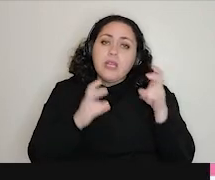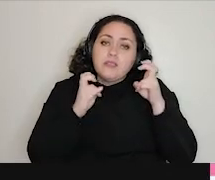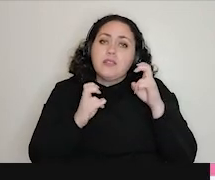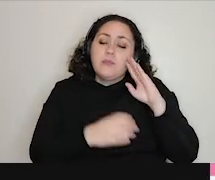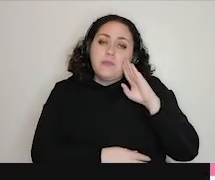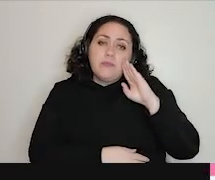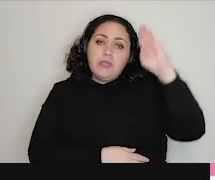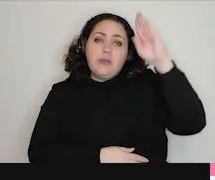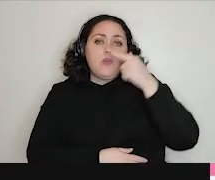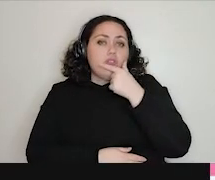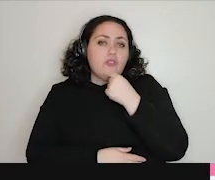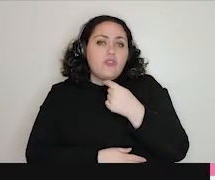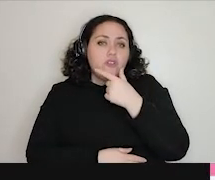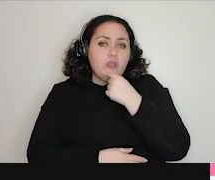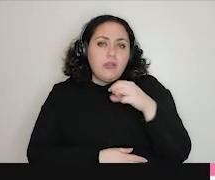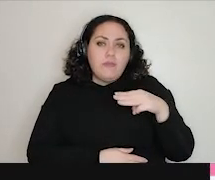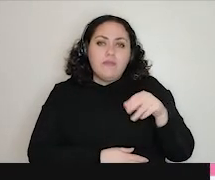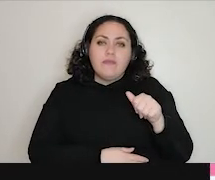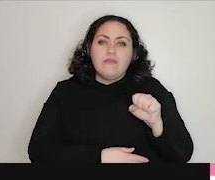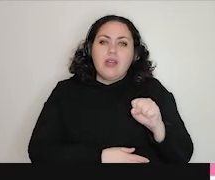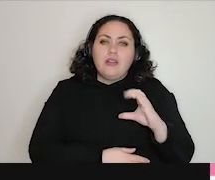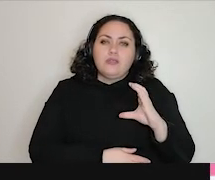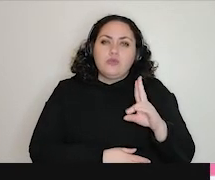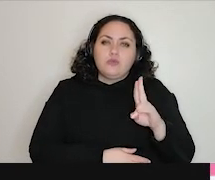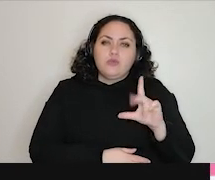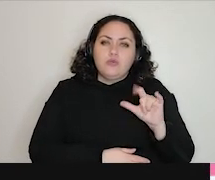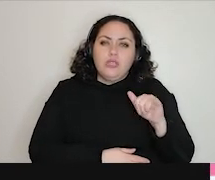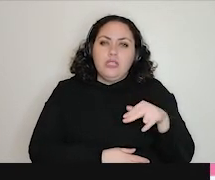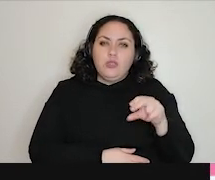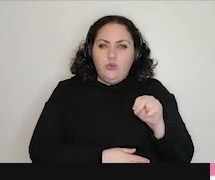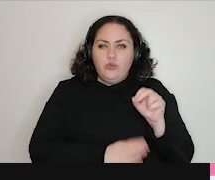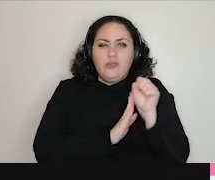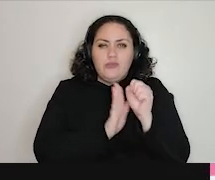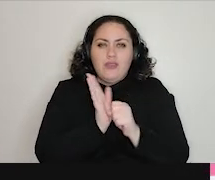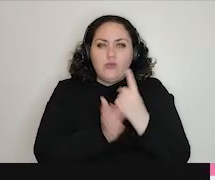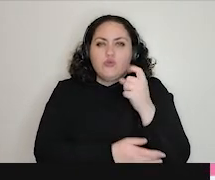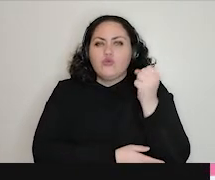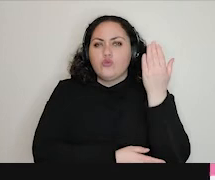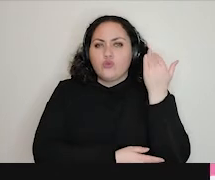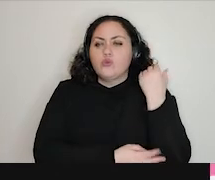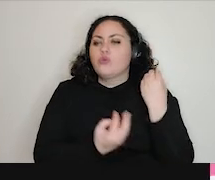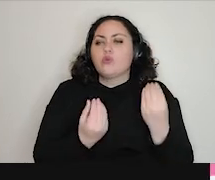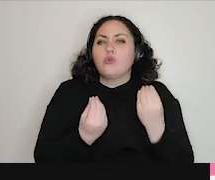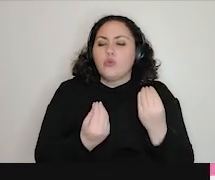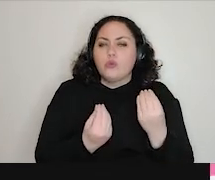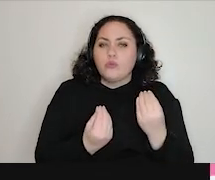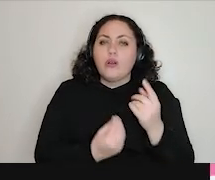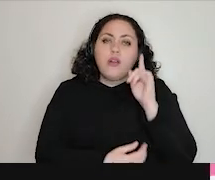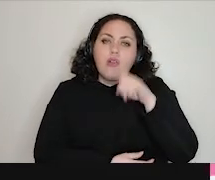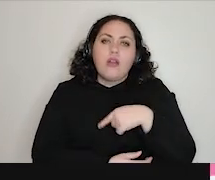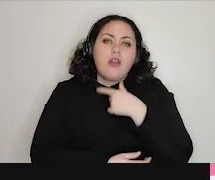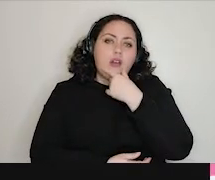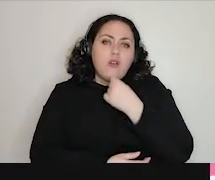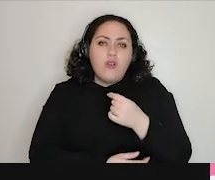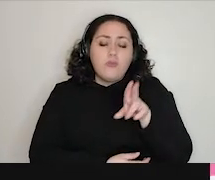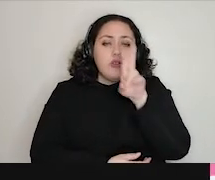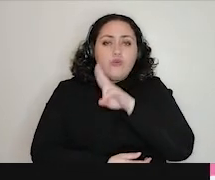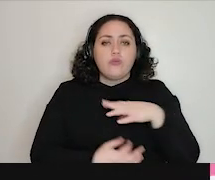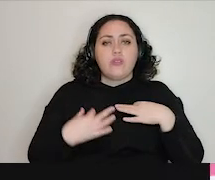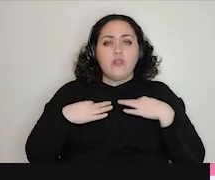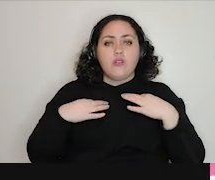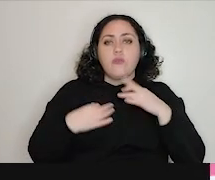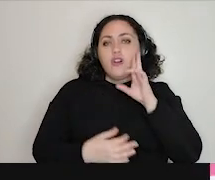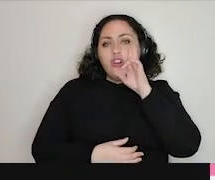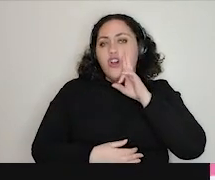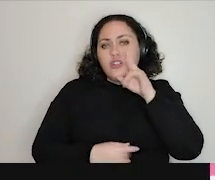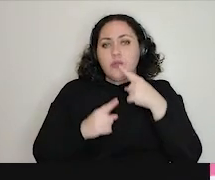conseguir observar que o ápice da masculinidade daquele tempo, né, do século XVII, século XVIII, eram os